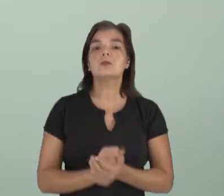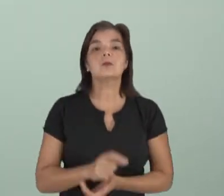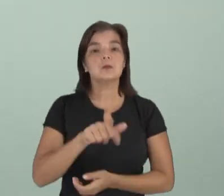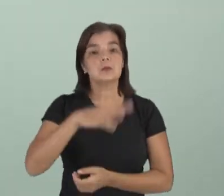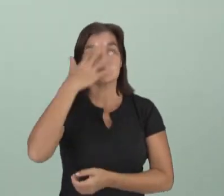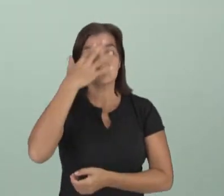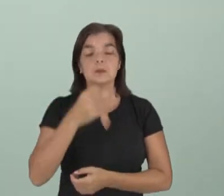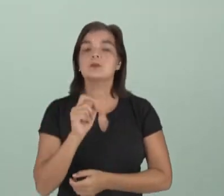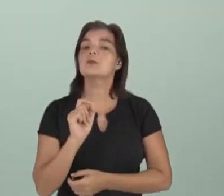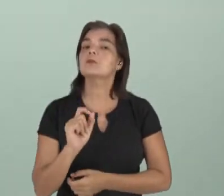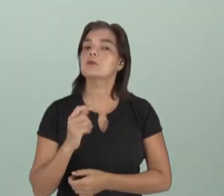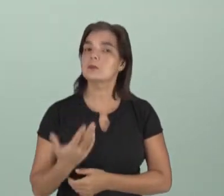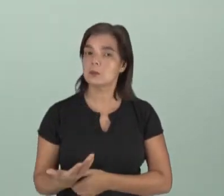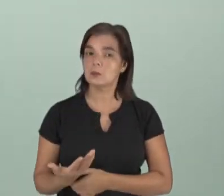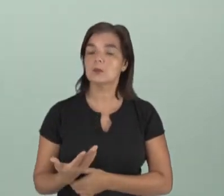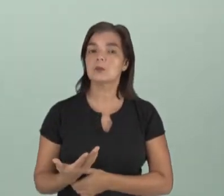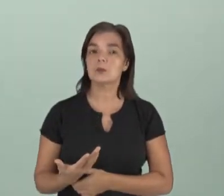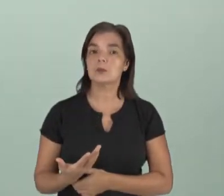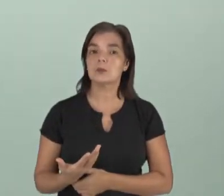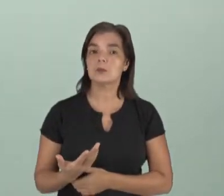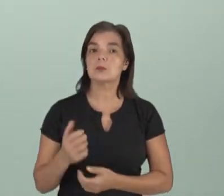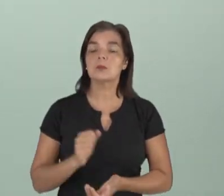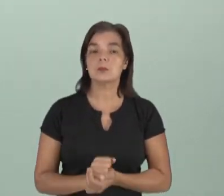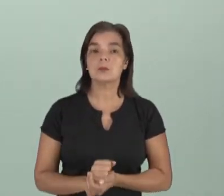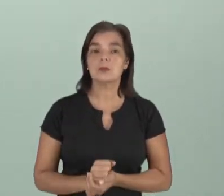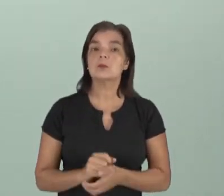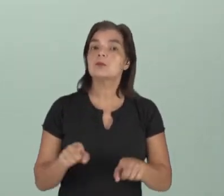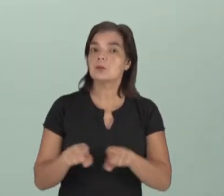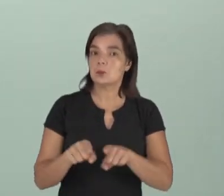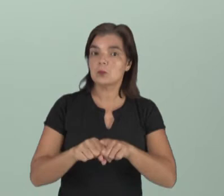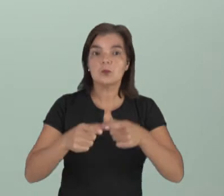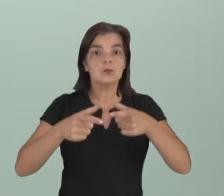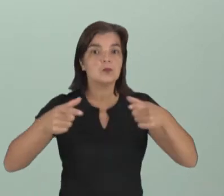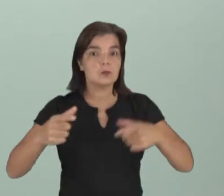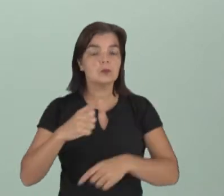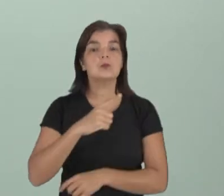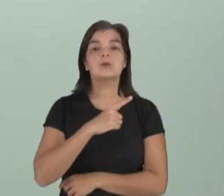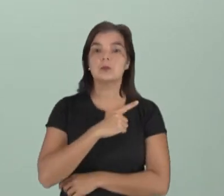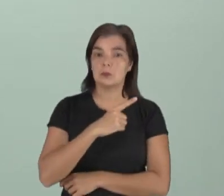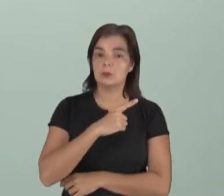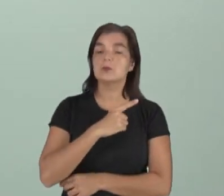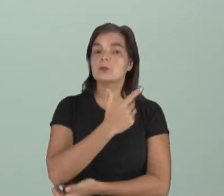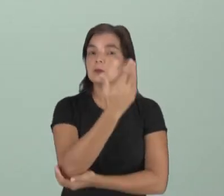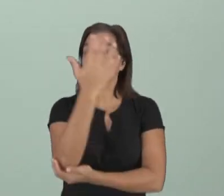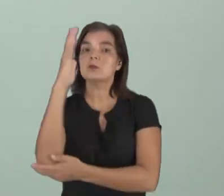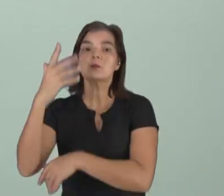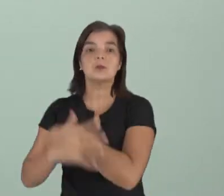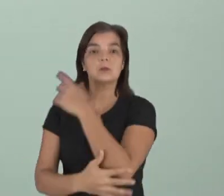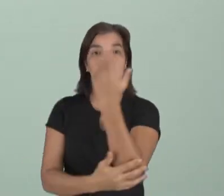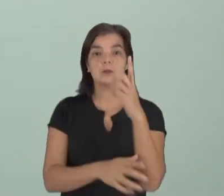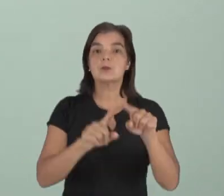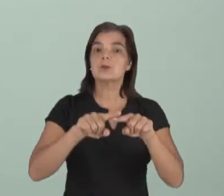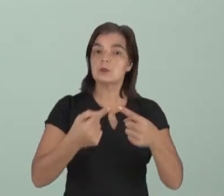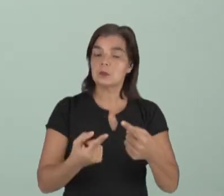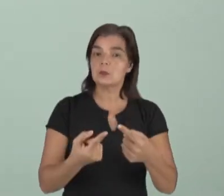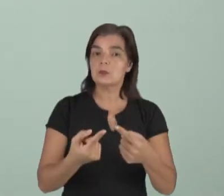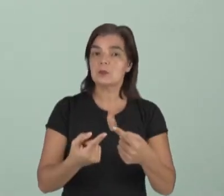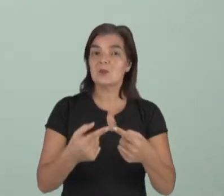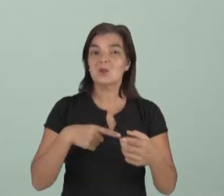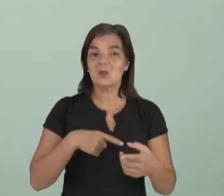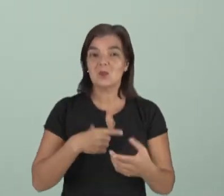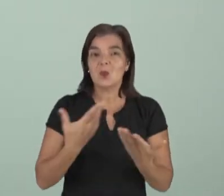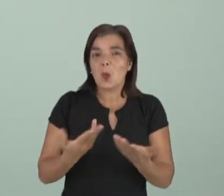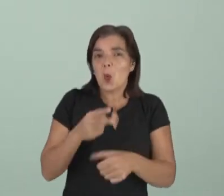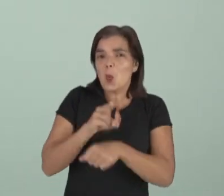é exatamente uma das reservas enormes que nós vamos ter desses recursos naturais. E a forma como vem